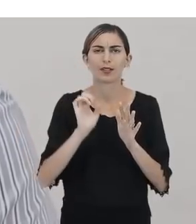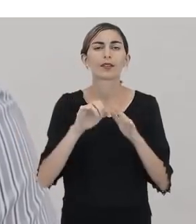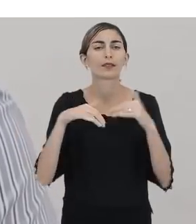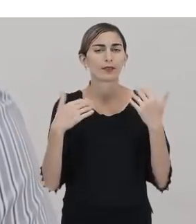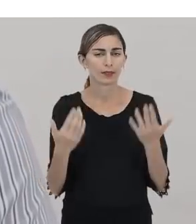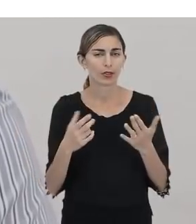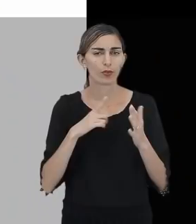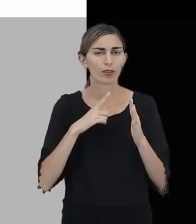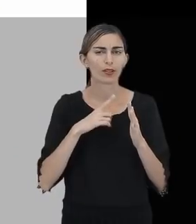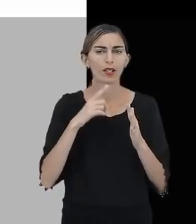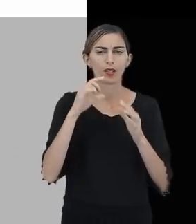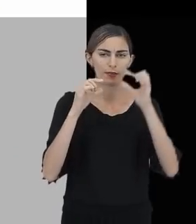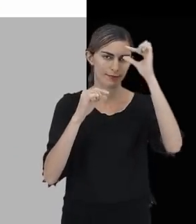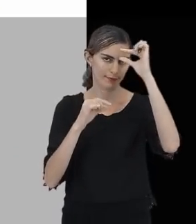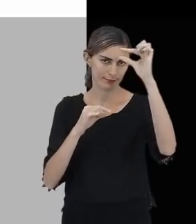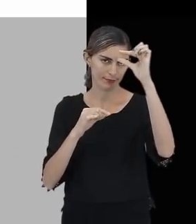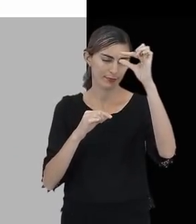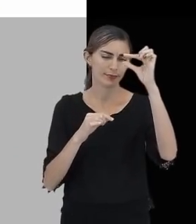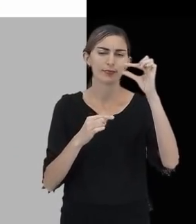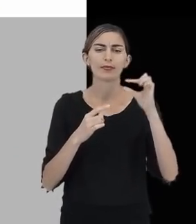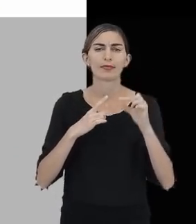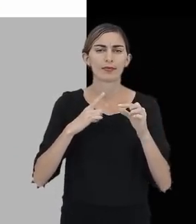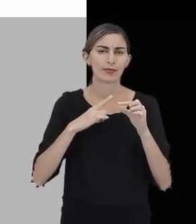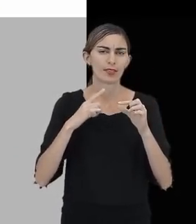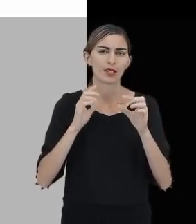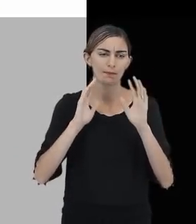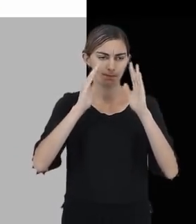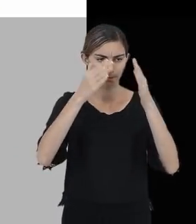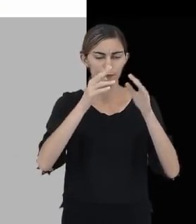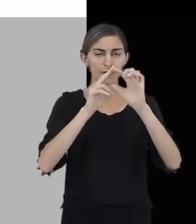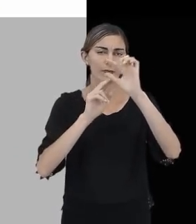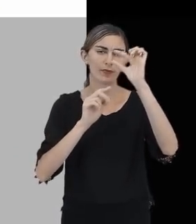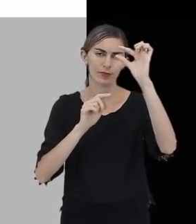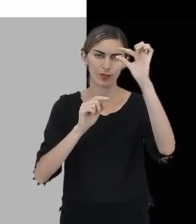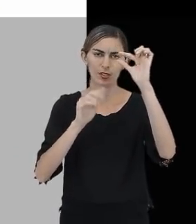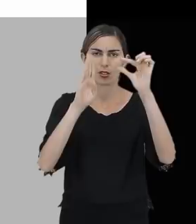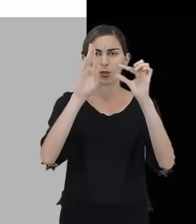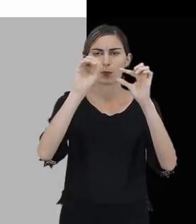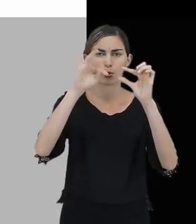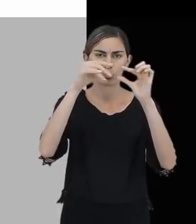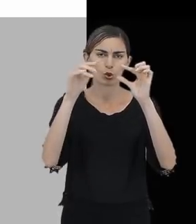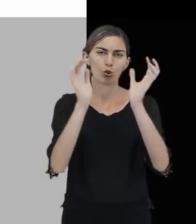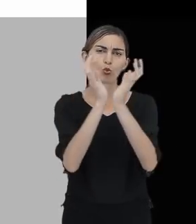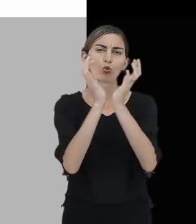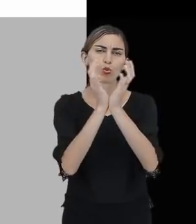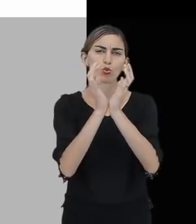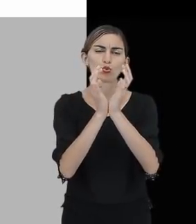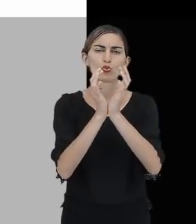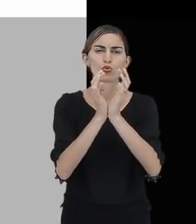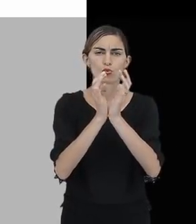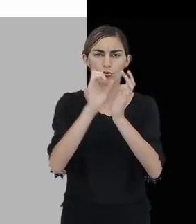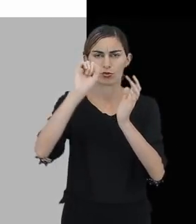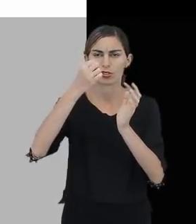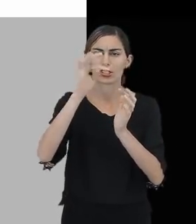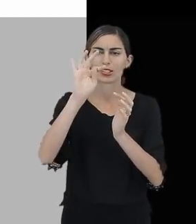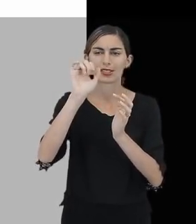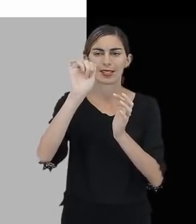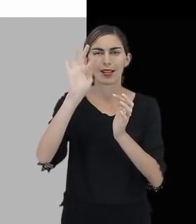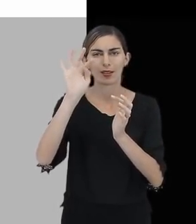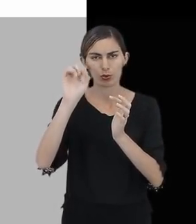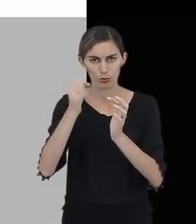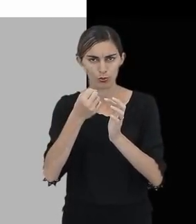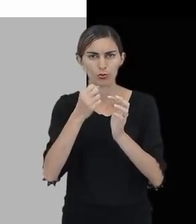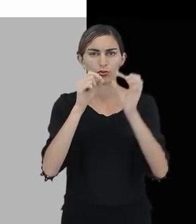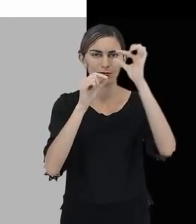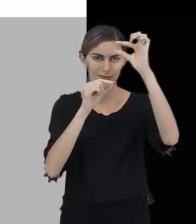esse componente de botão aqui e a gente está atribuindo esse conjunto de estados a esse botão aqui.